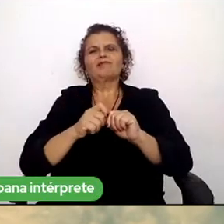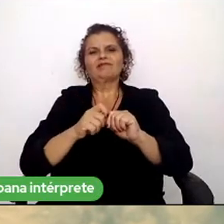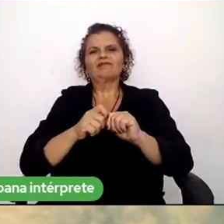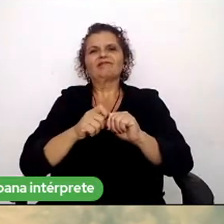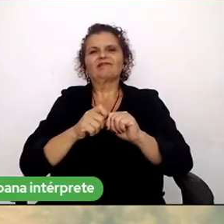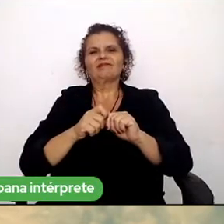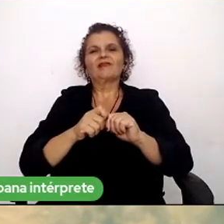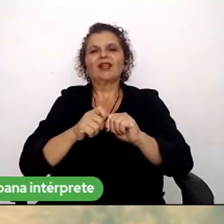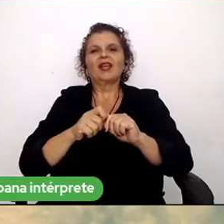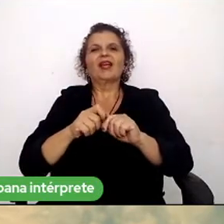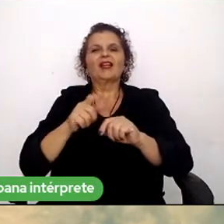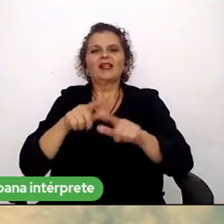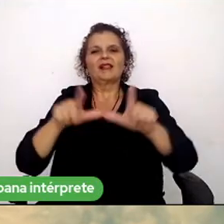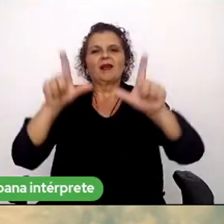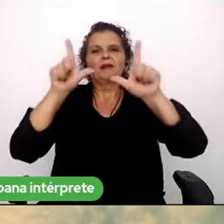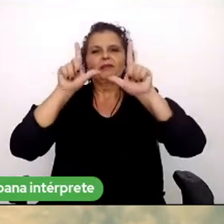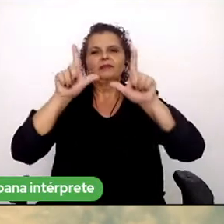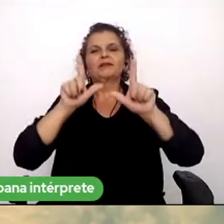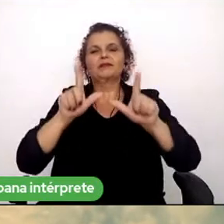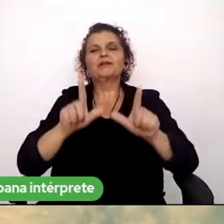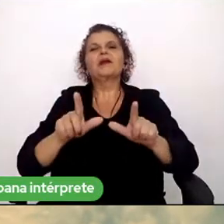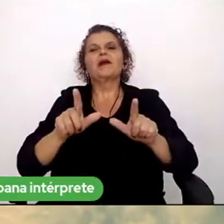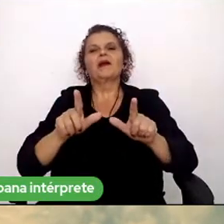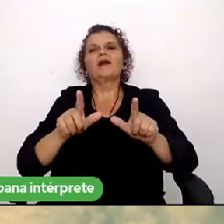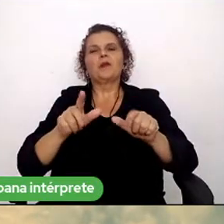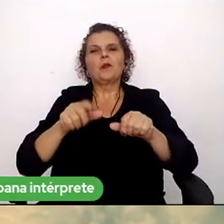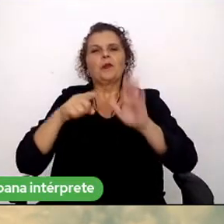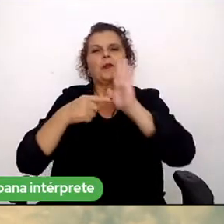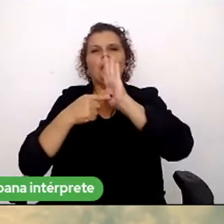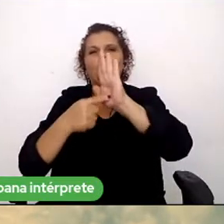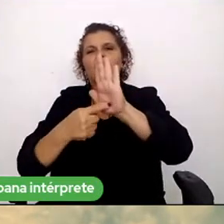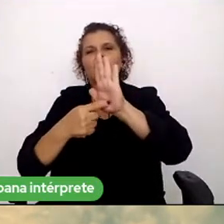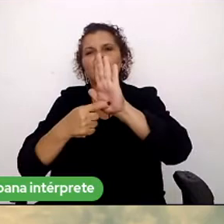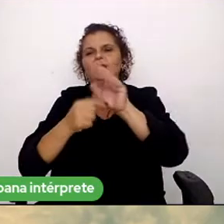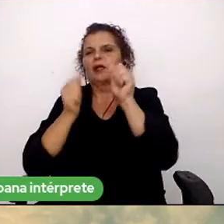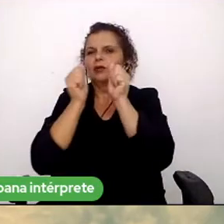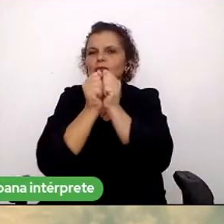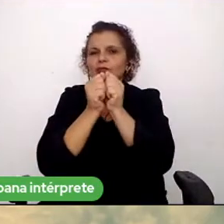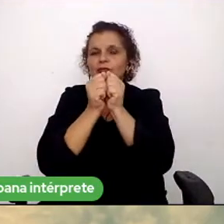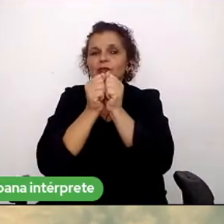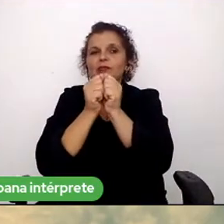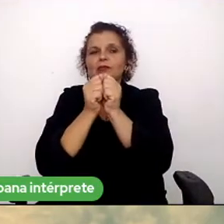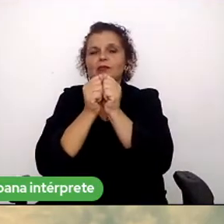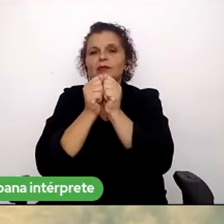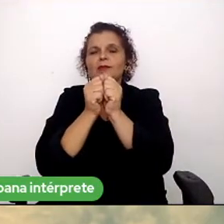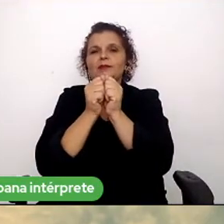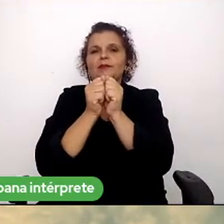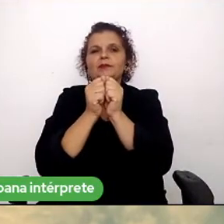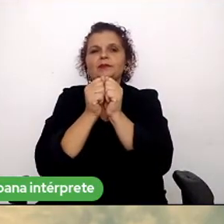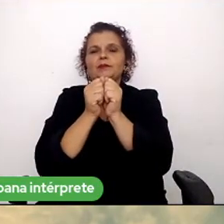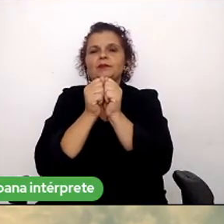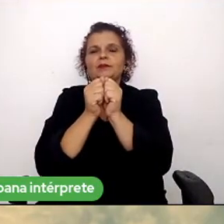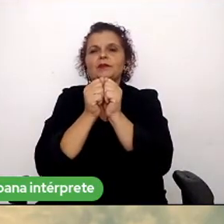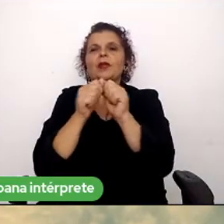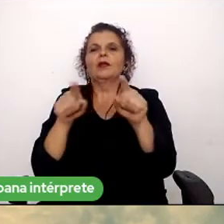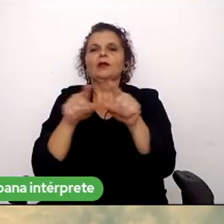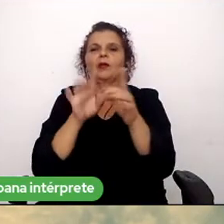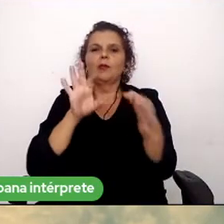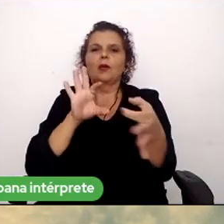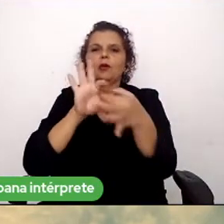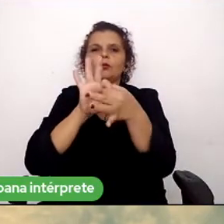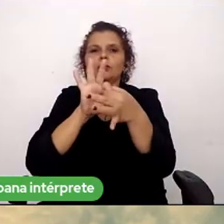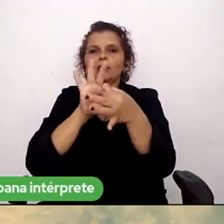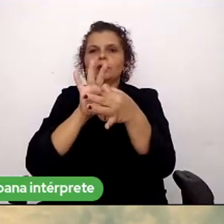Excel falam bastante do que é estar remoto, né? E do contexto que a gente tem